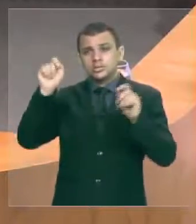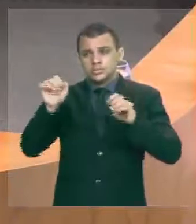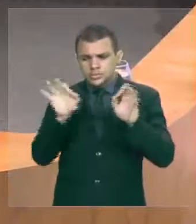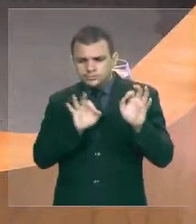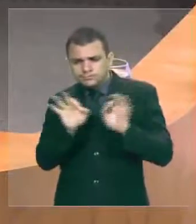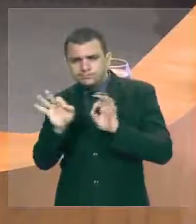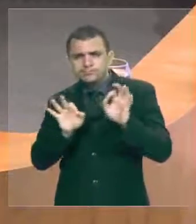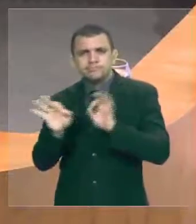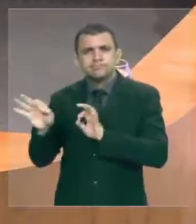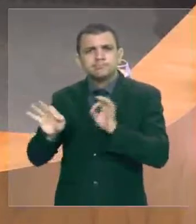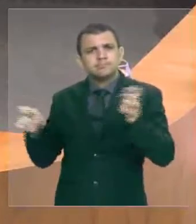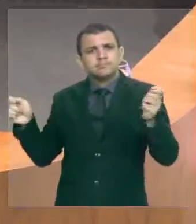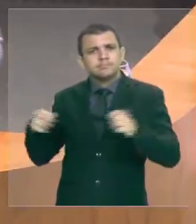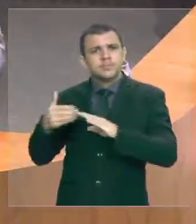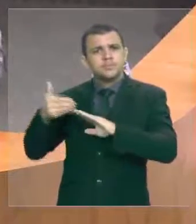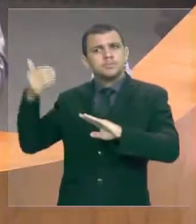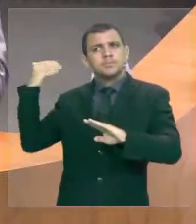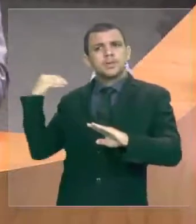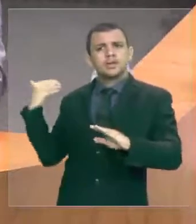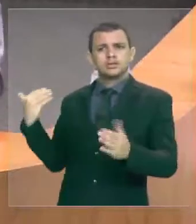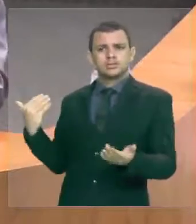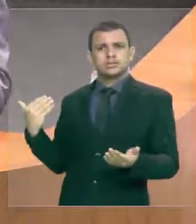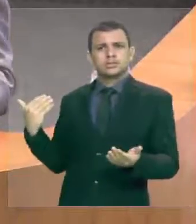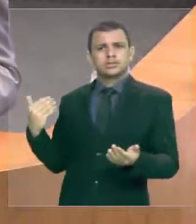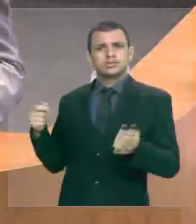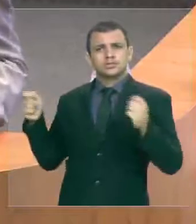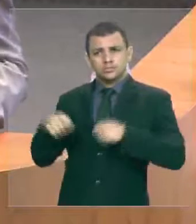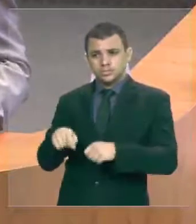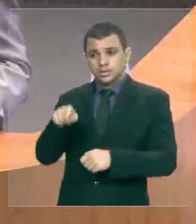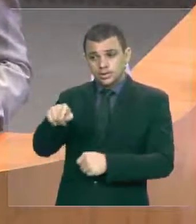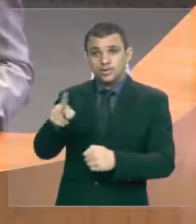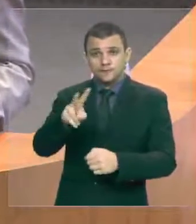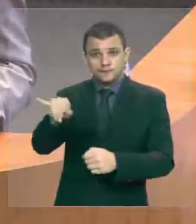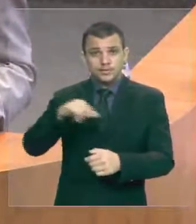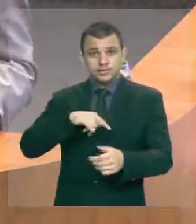preparar para esta licitação?